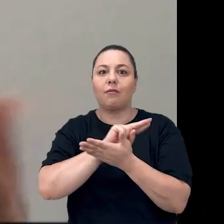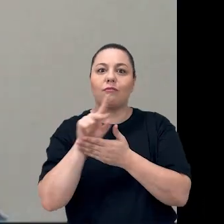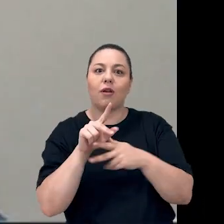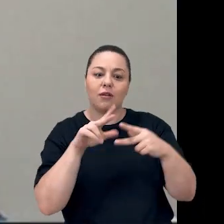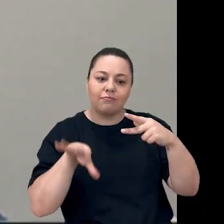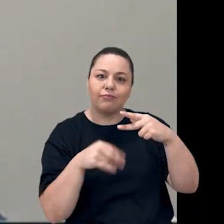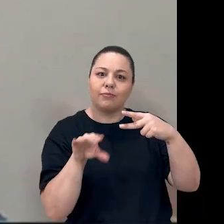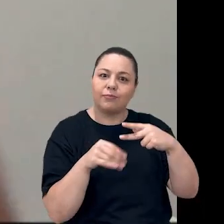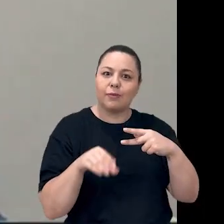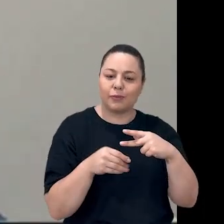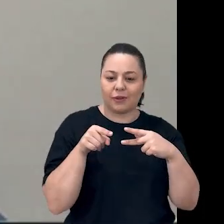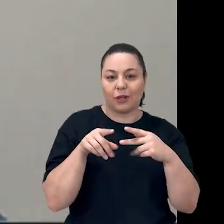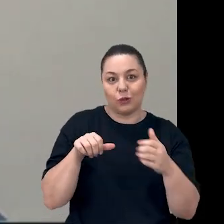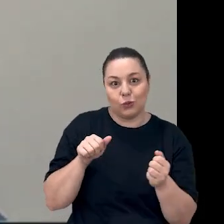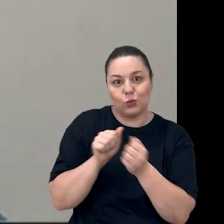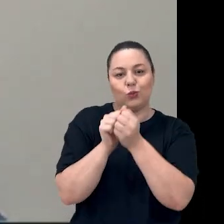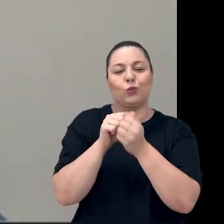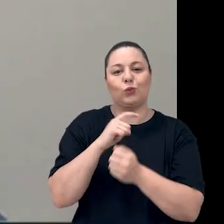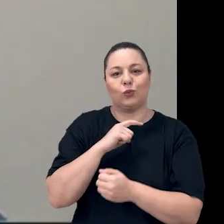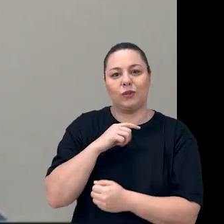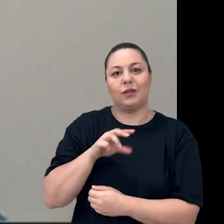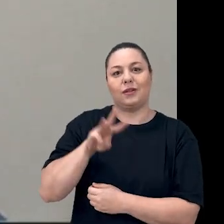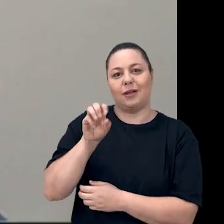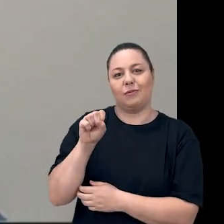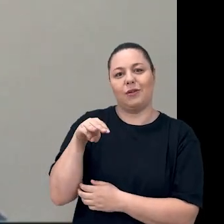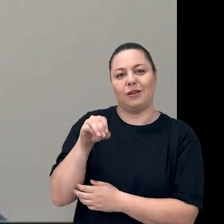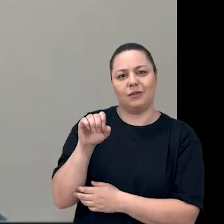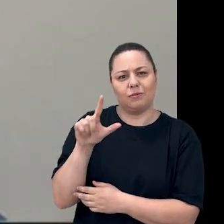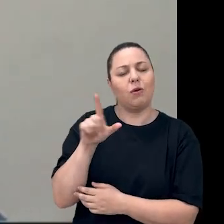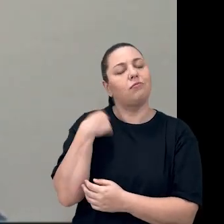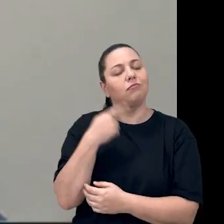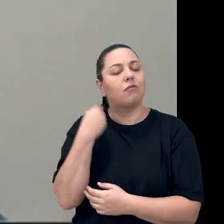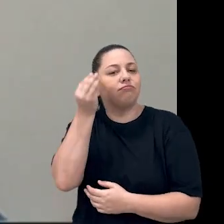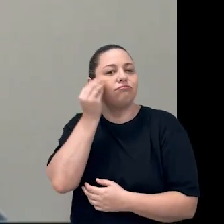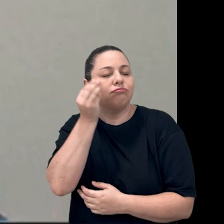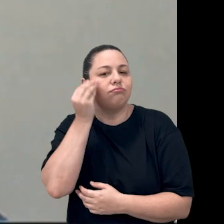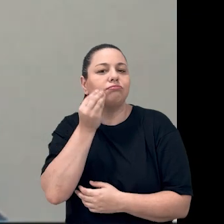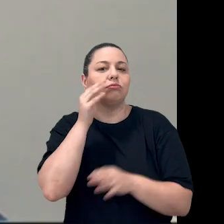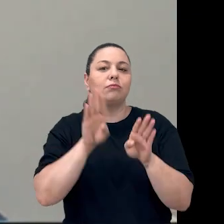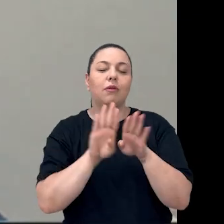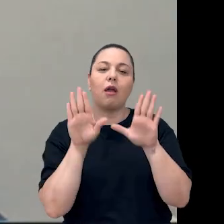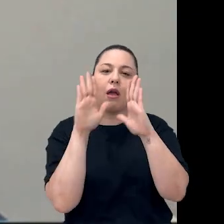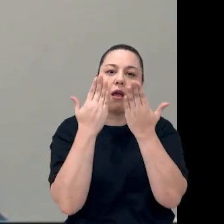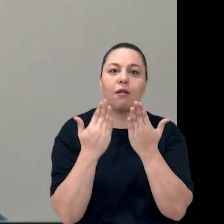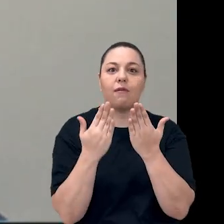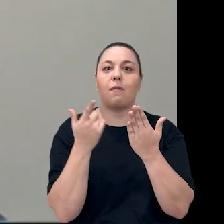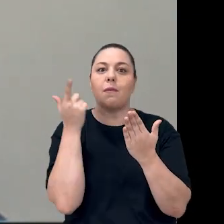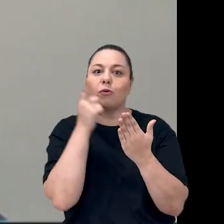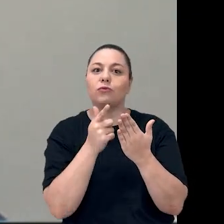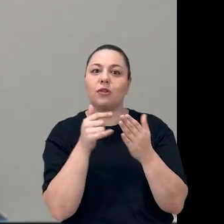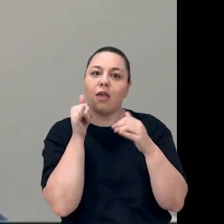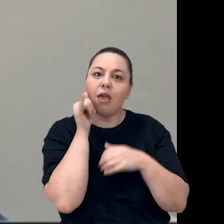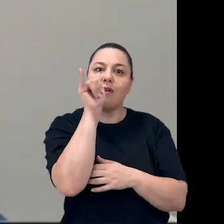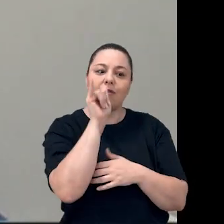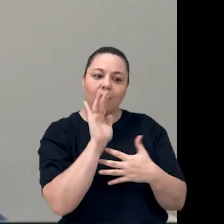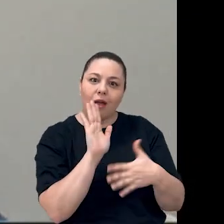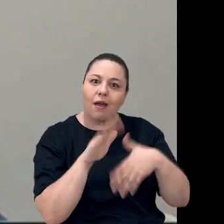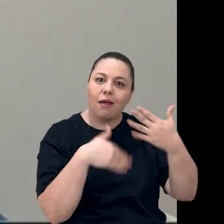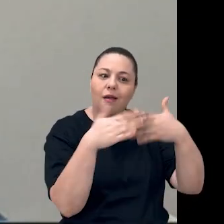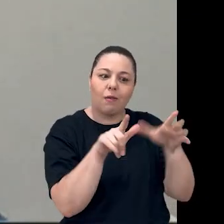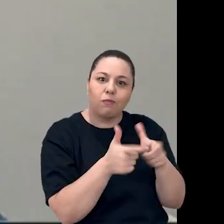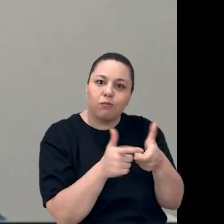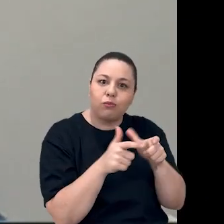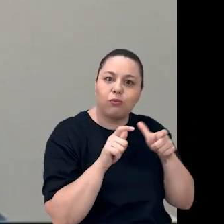pool de proteínas, inclusive a WSMol, para que esses comprimidos fossem testados e avaliados frente ao desenvolvimento